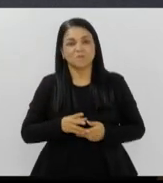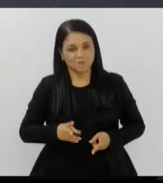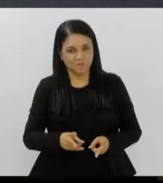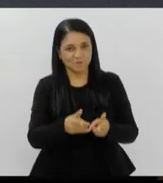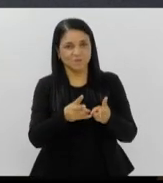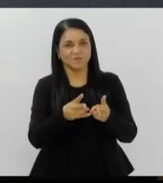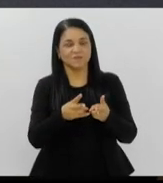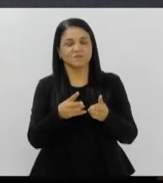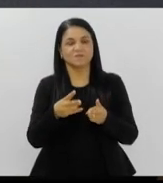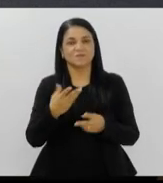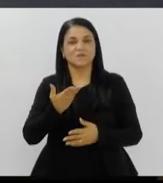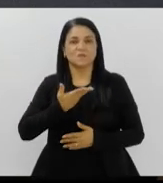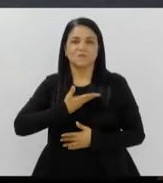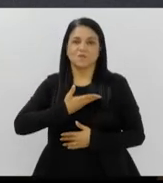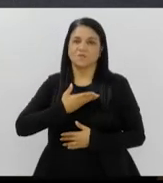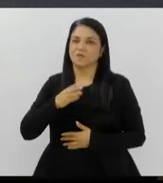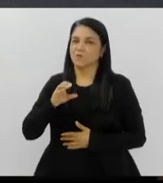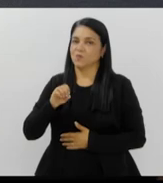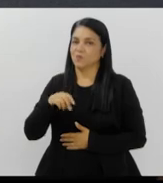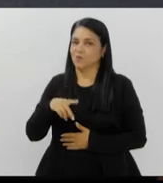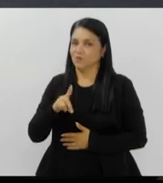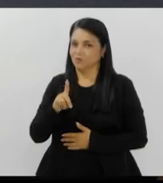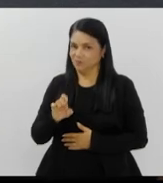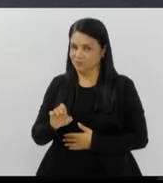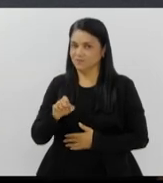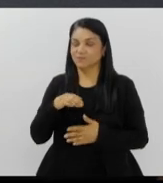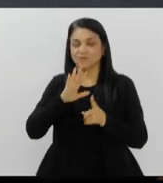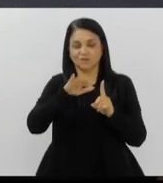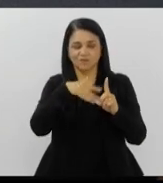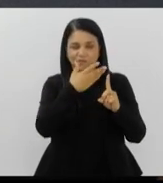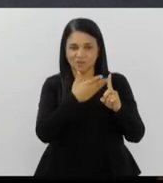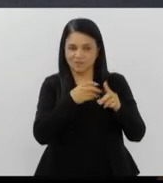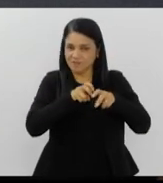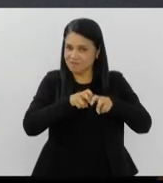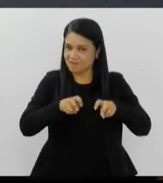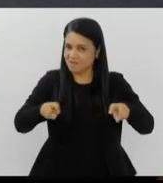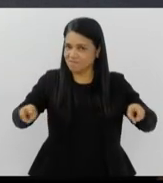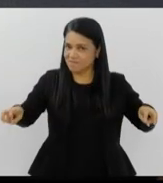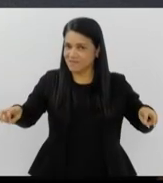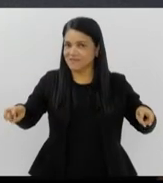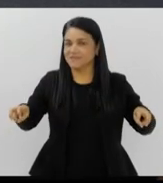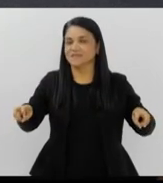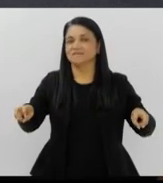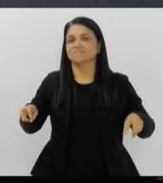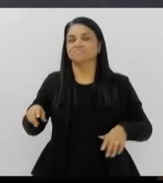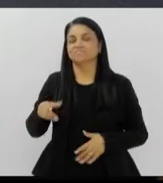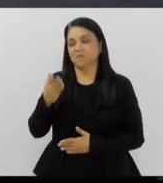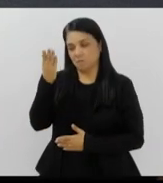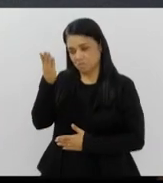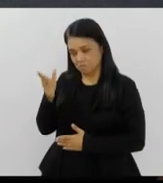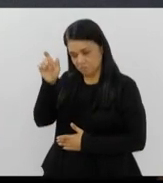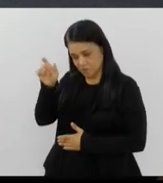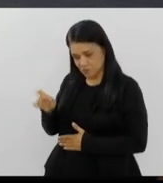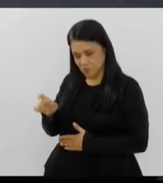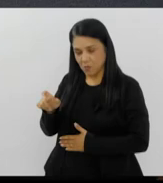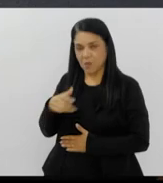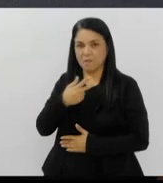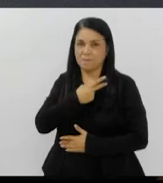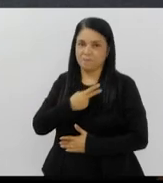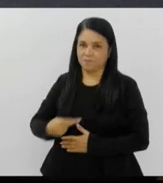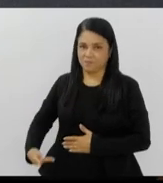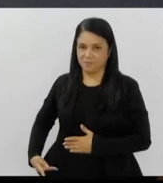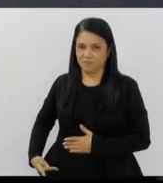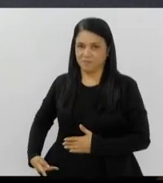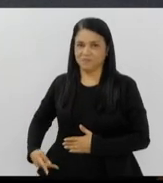meu caro colega Conde, né? E homenageando essa mesa brilhante na pessoa da sua presidente, da minha querida amiga